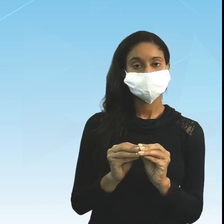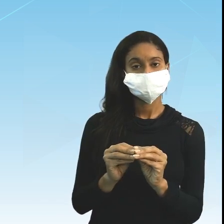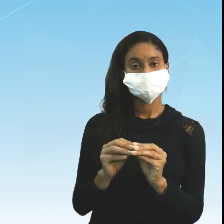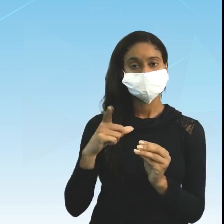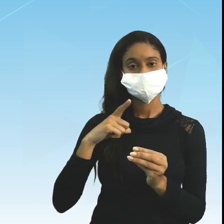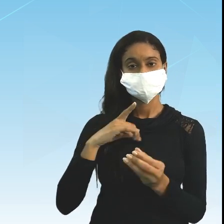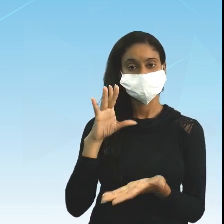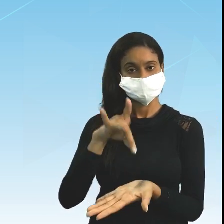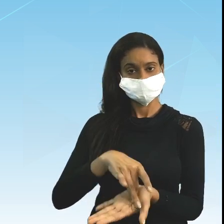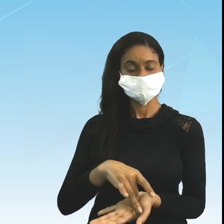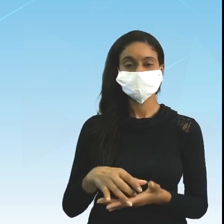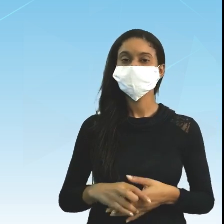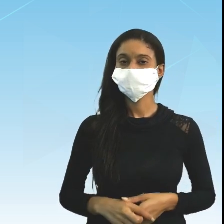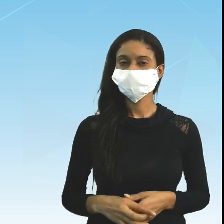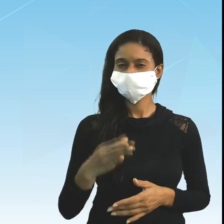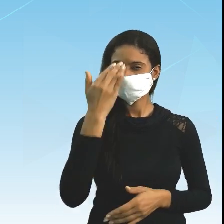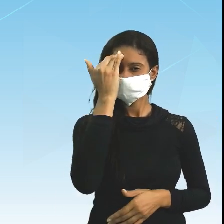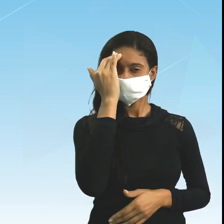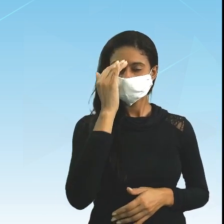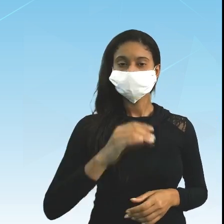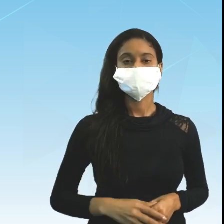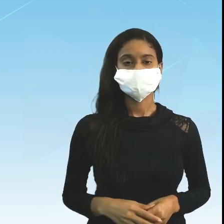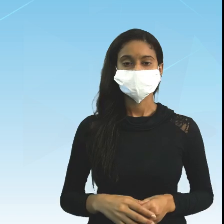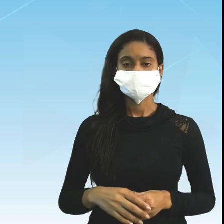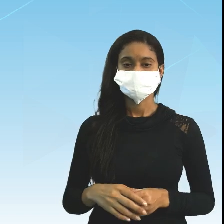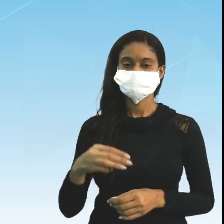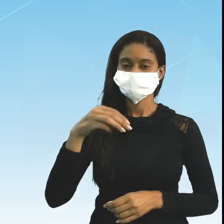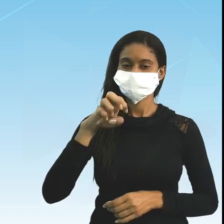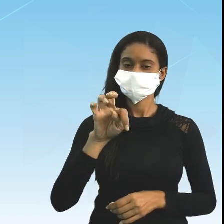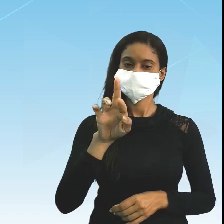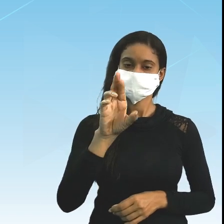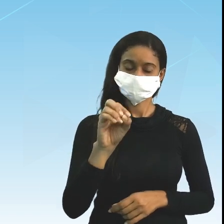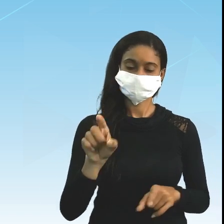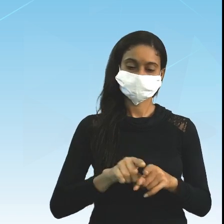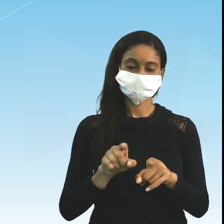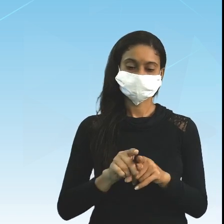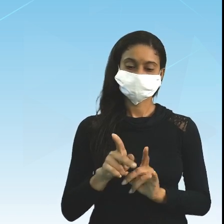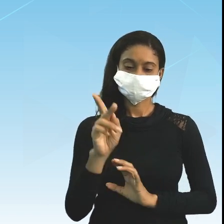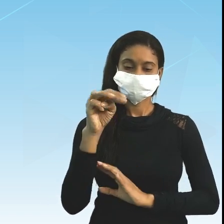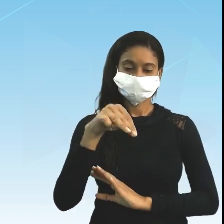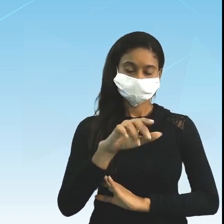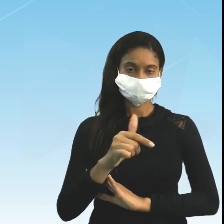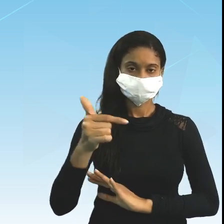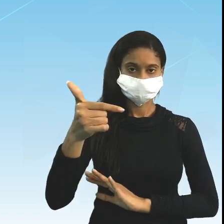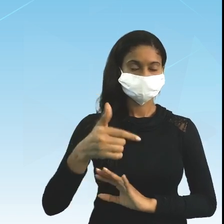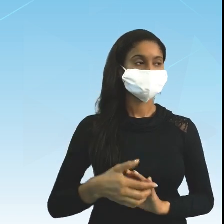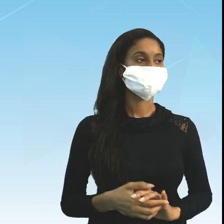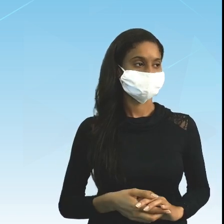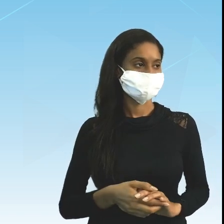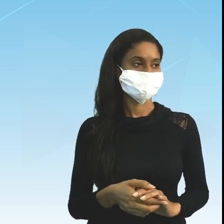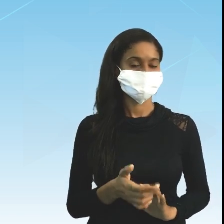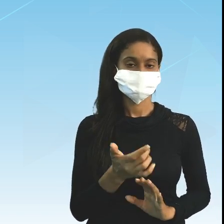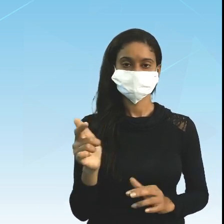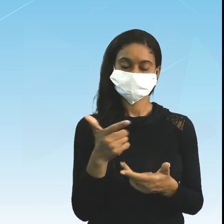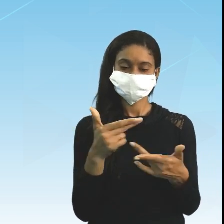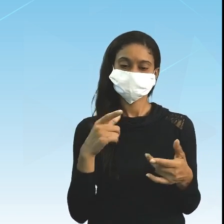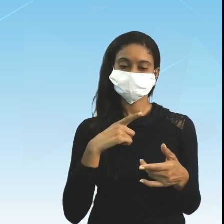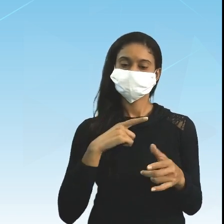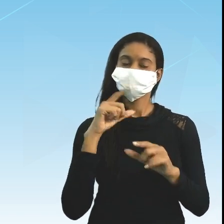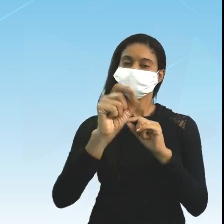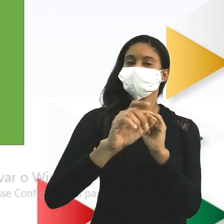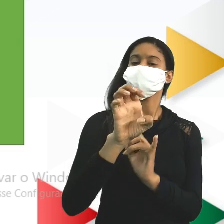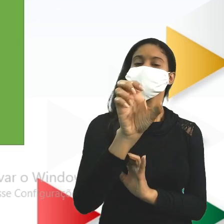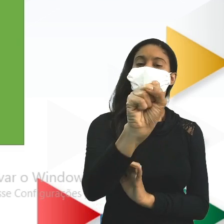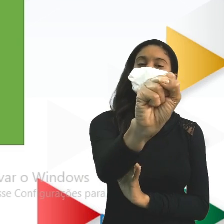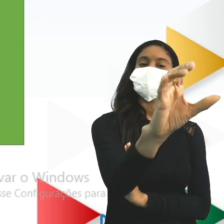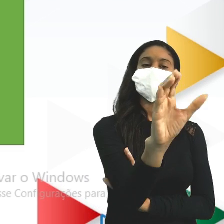realidade é. Deu para entender? Em metro e quilômetros quadrados. Ou for outra forma aí, tem escala